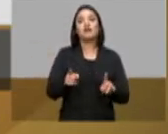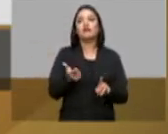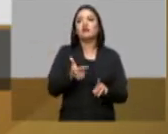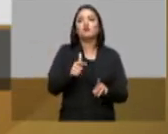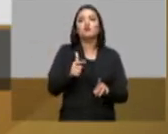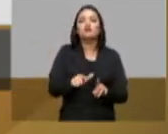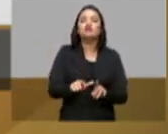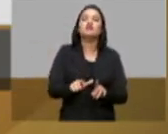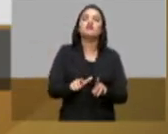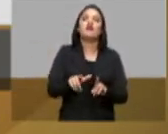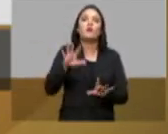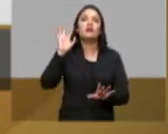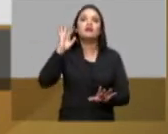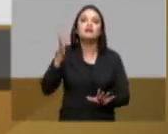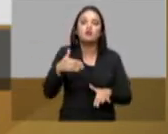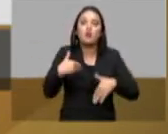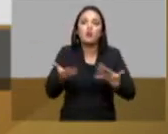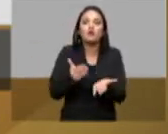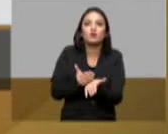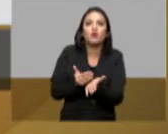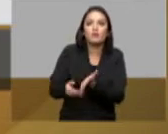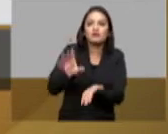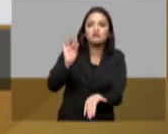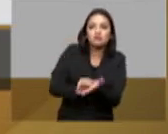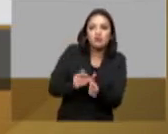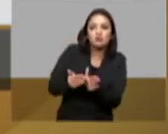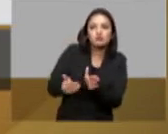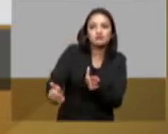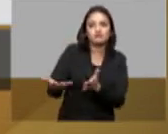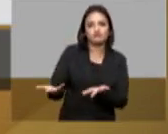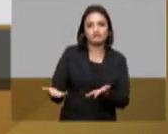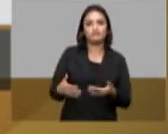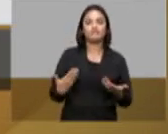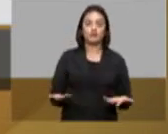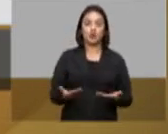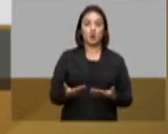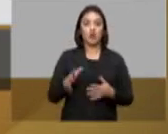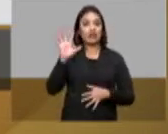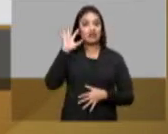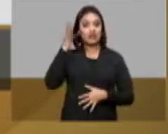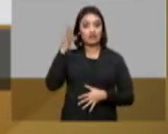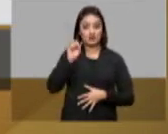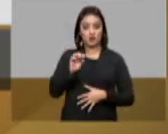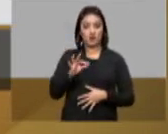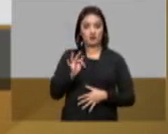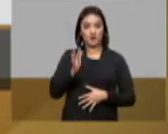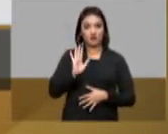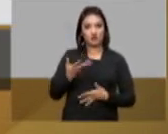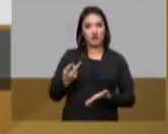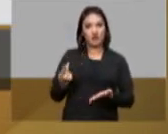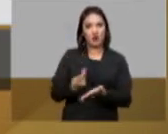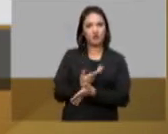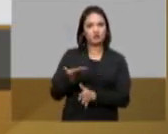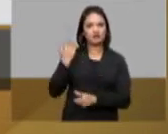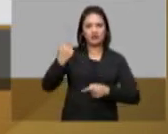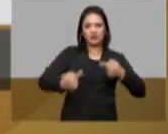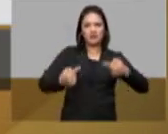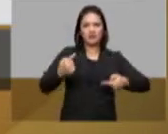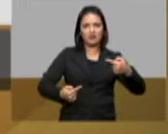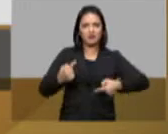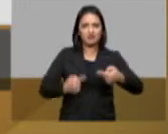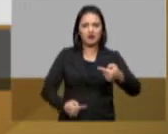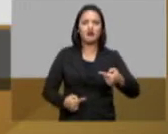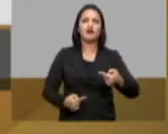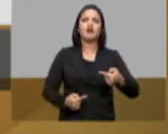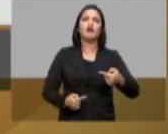efeitos. Inclusive, em circunstâncias como essa, quando o Supremo Tribunal Federal já teve a oportunidade de se deparar com um pedido